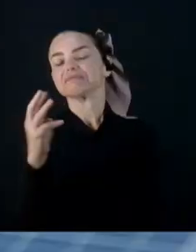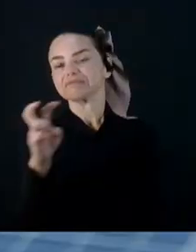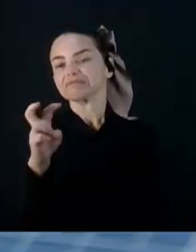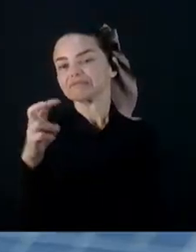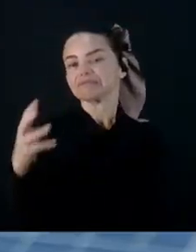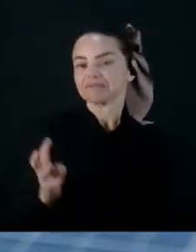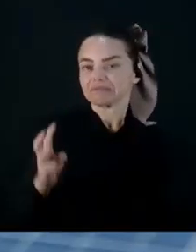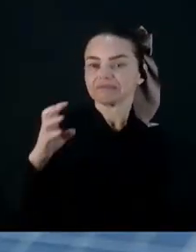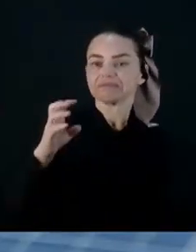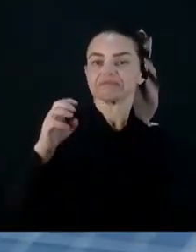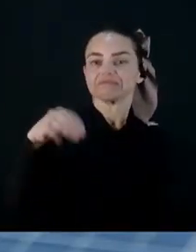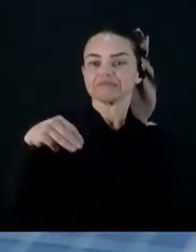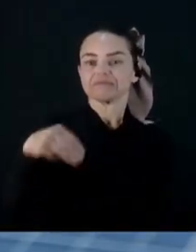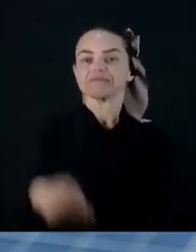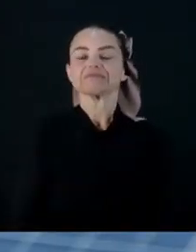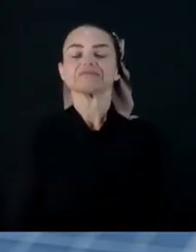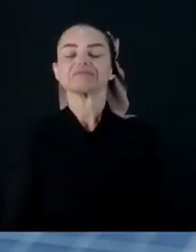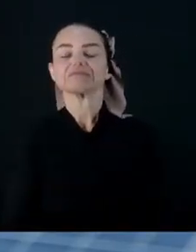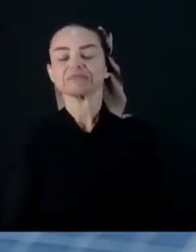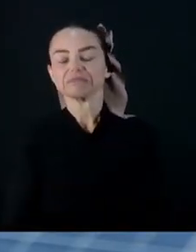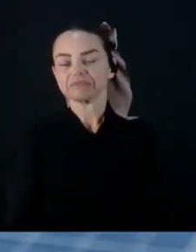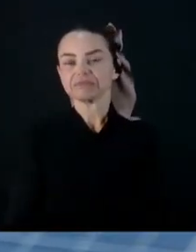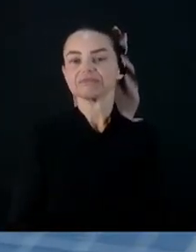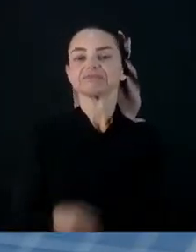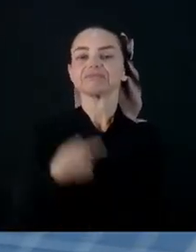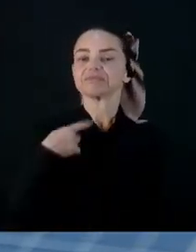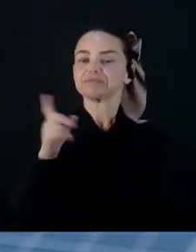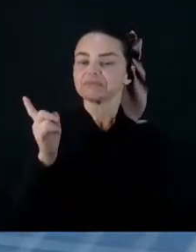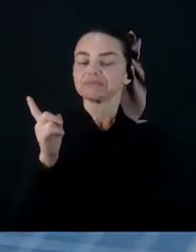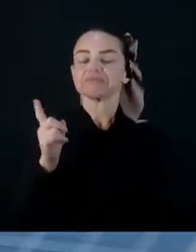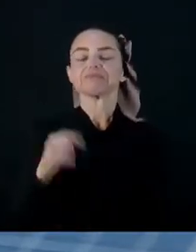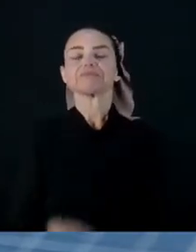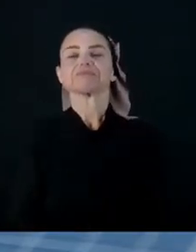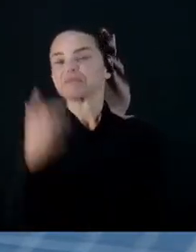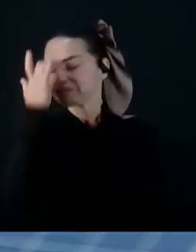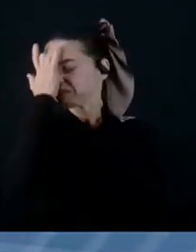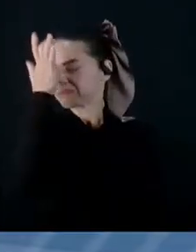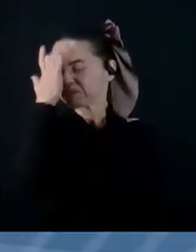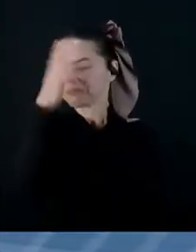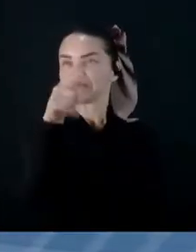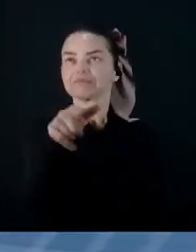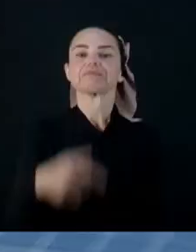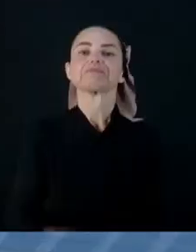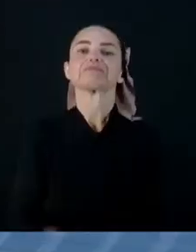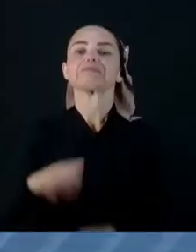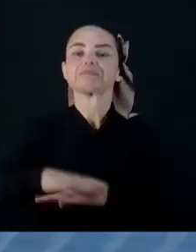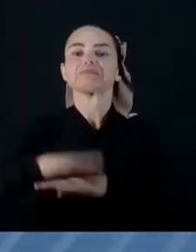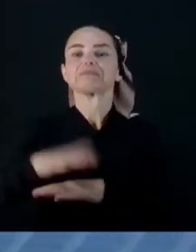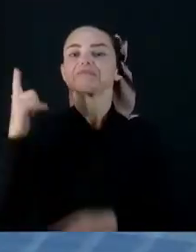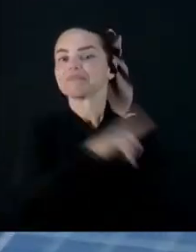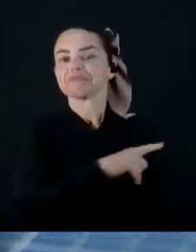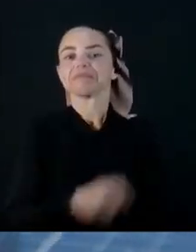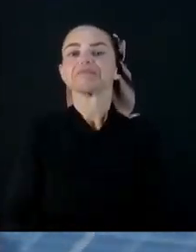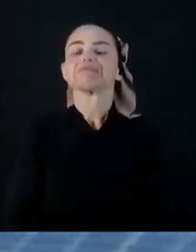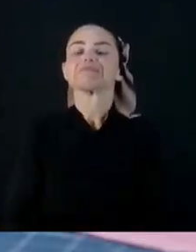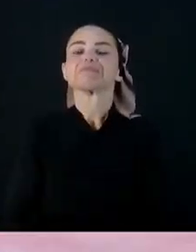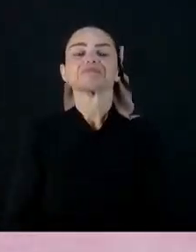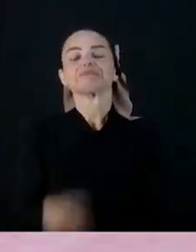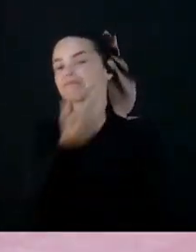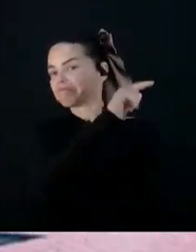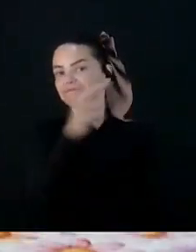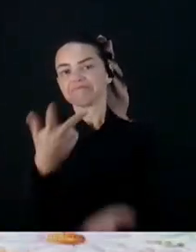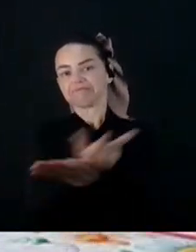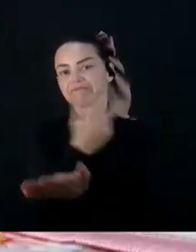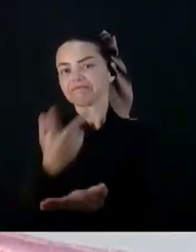onde vai colocar o passador, né? Tá. Então é facinho, você mesma, a pessoa consegue fazer o molde, não Uhum. tem desculpa.